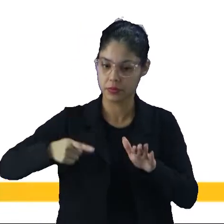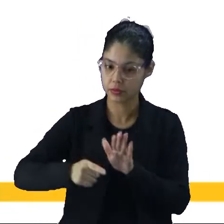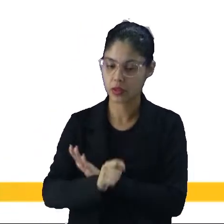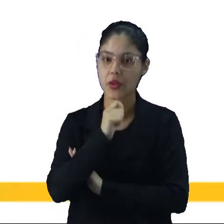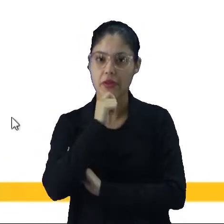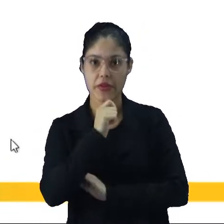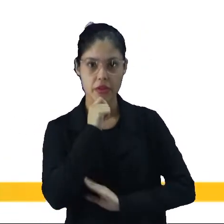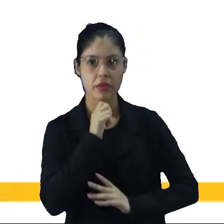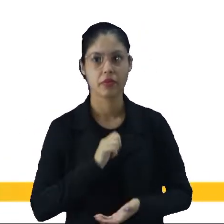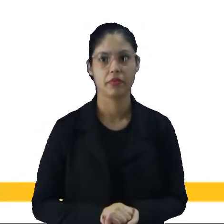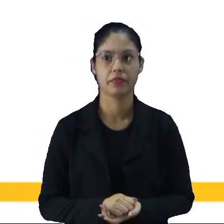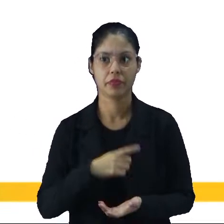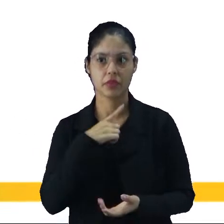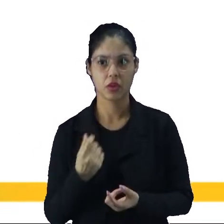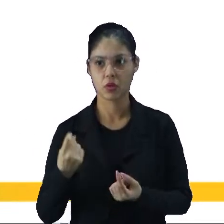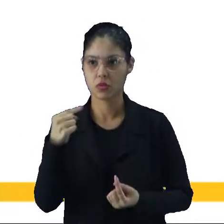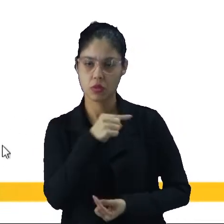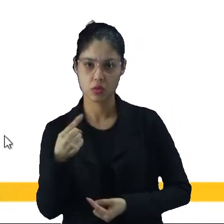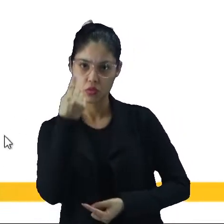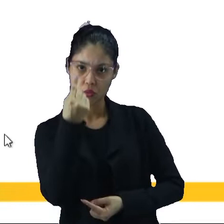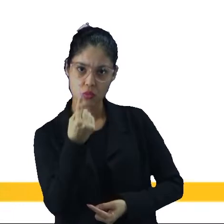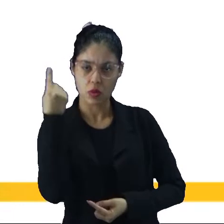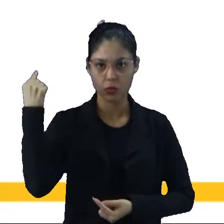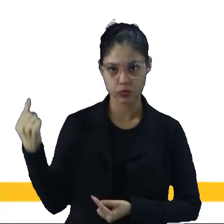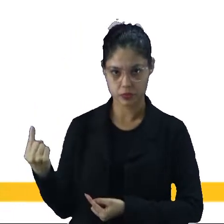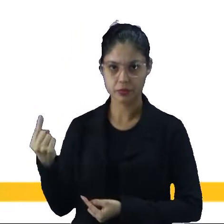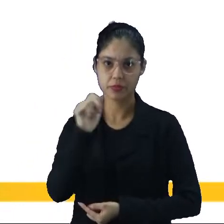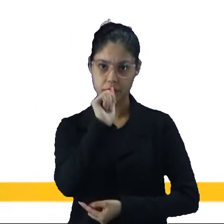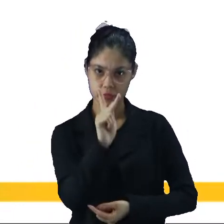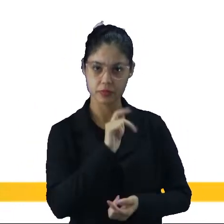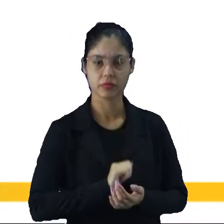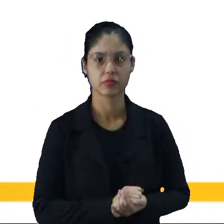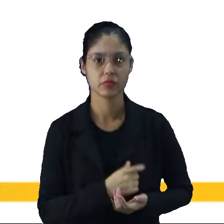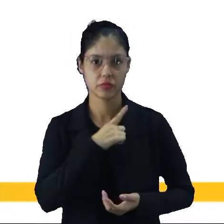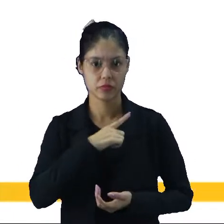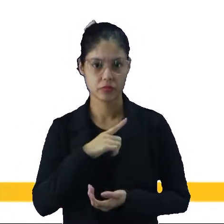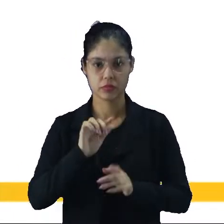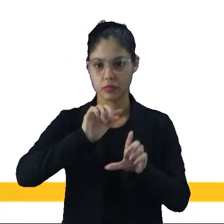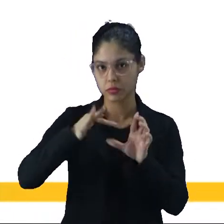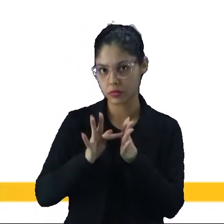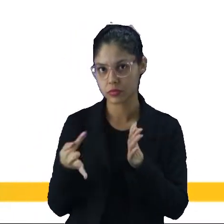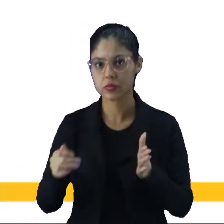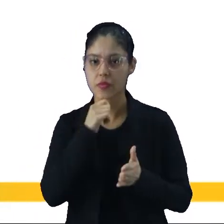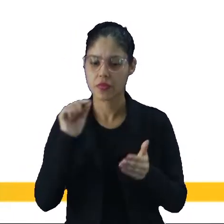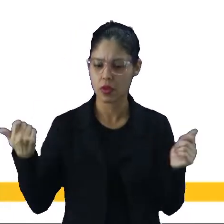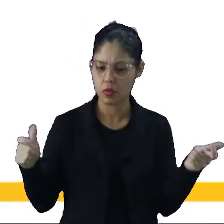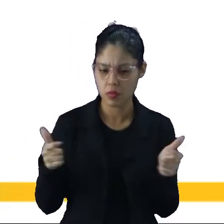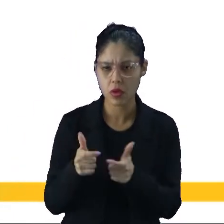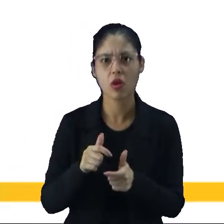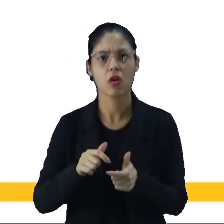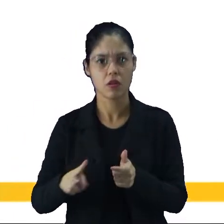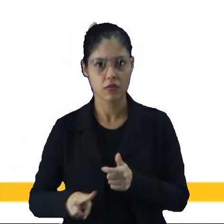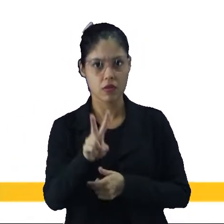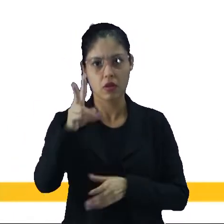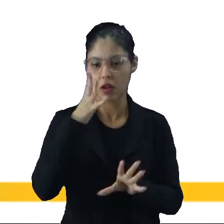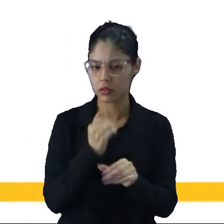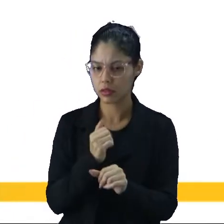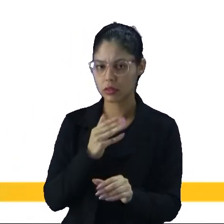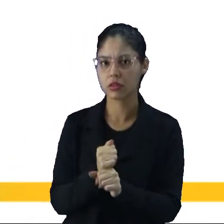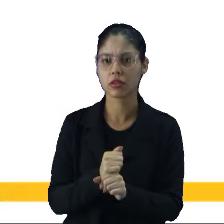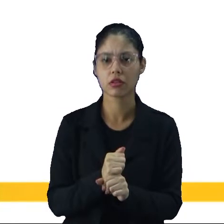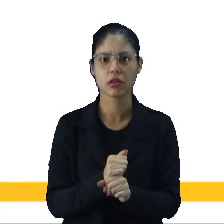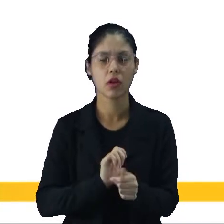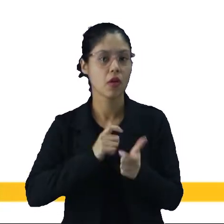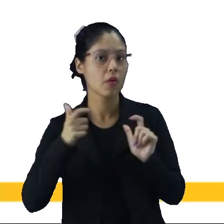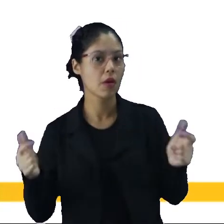do contradomínio, vai variar de menos 1 a 1, tá? Então a função cosseno, o menor valor que ela assume é menos 1 e o maior